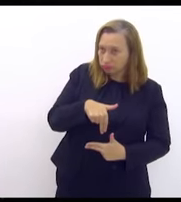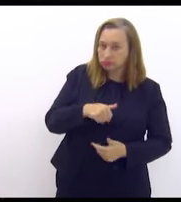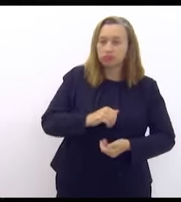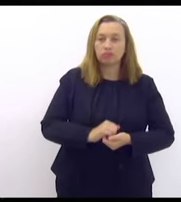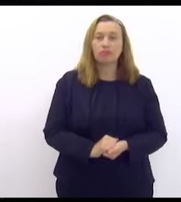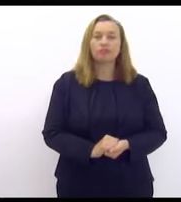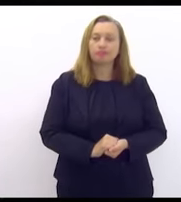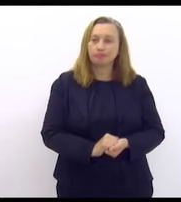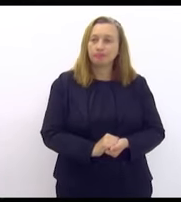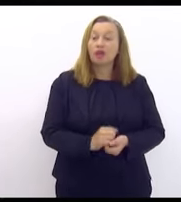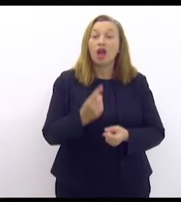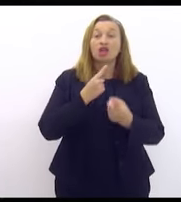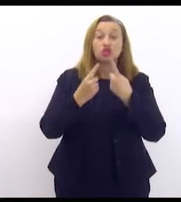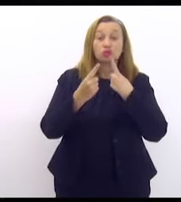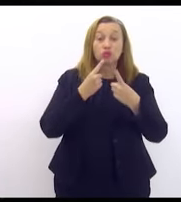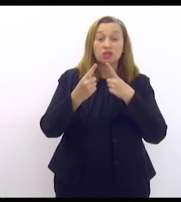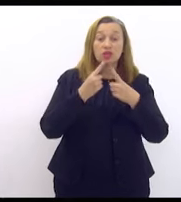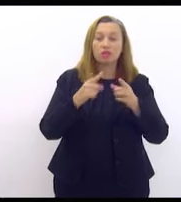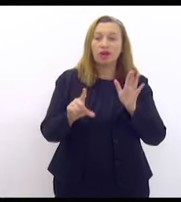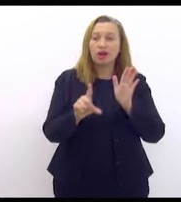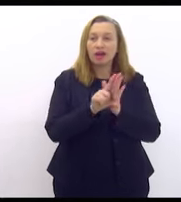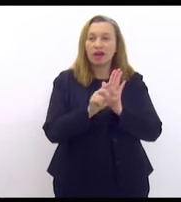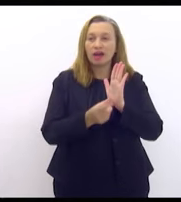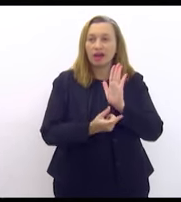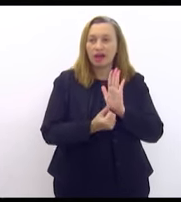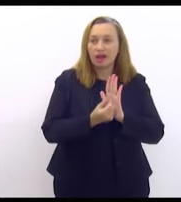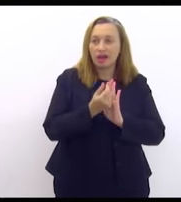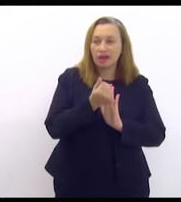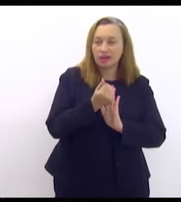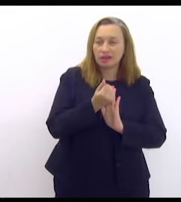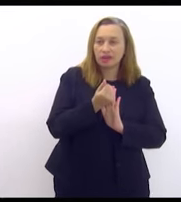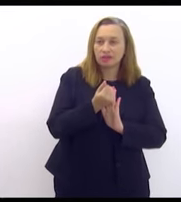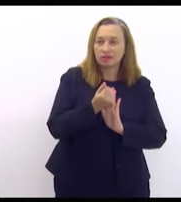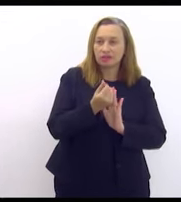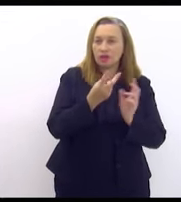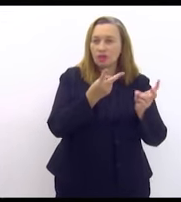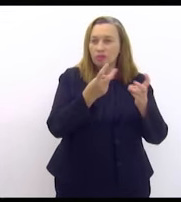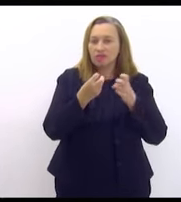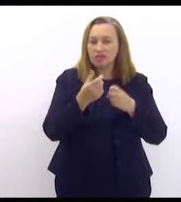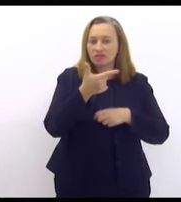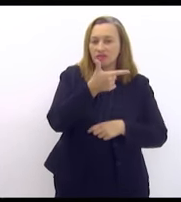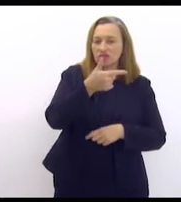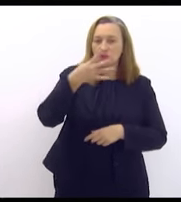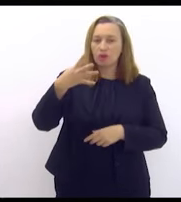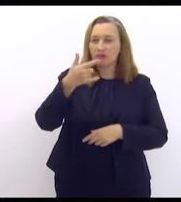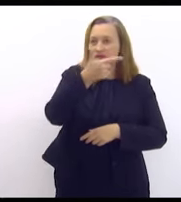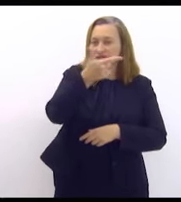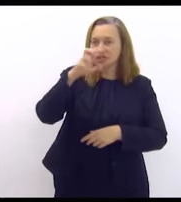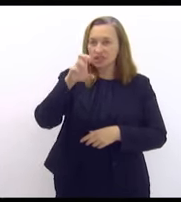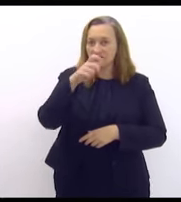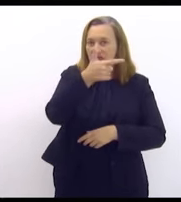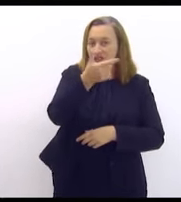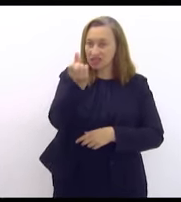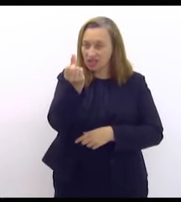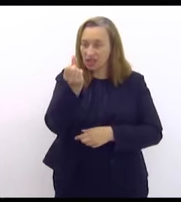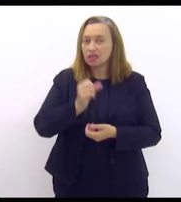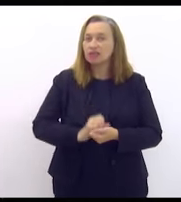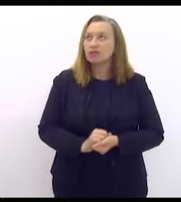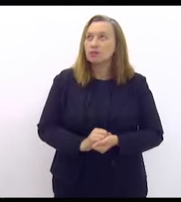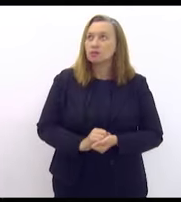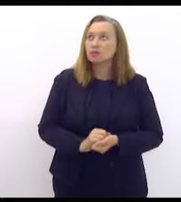fazer exatamente a discussão da LOA, observando os anos 24, 25 e 26, sobre